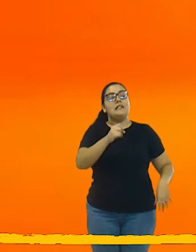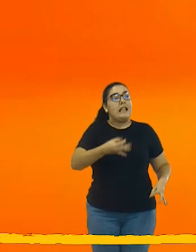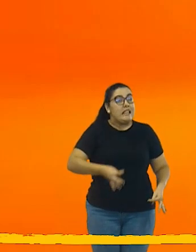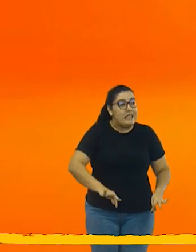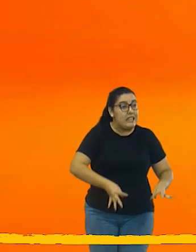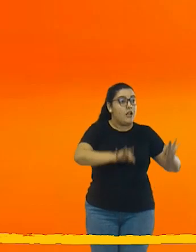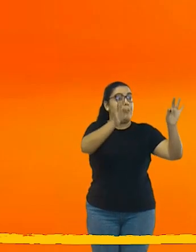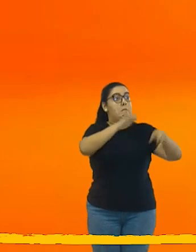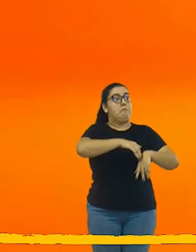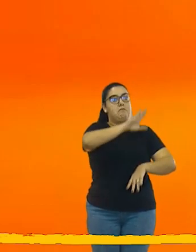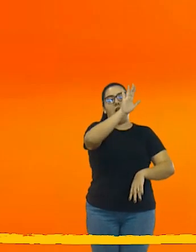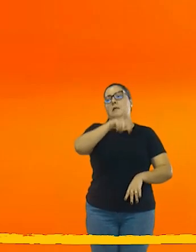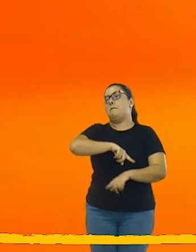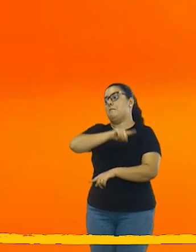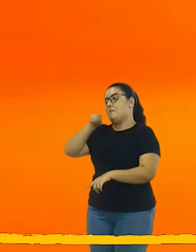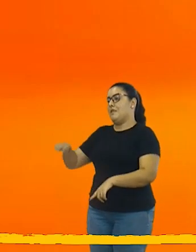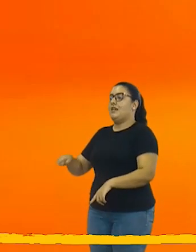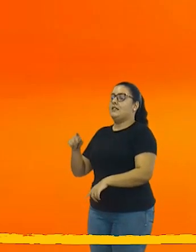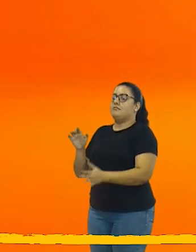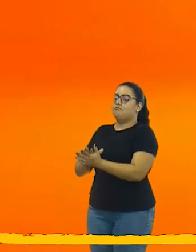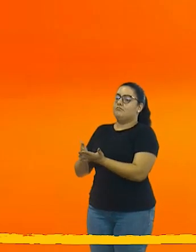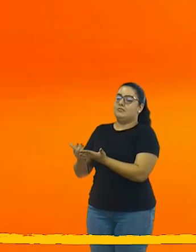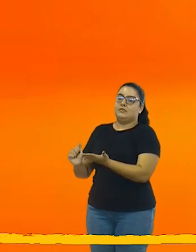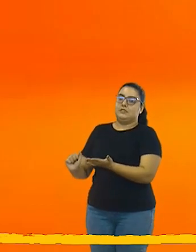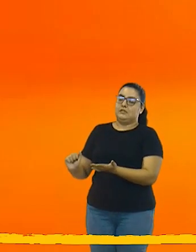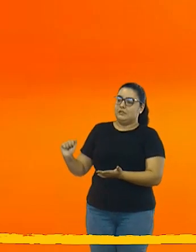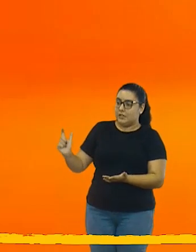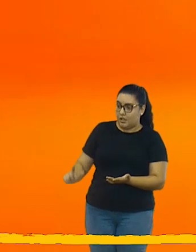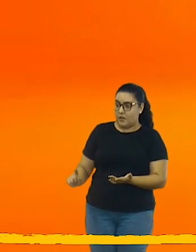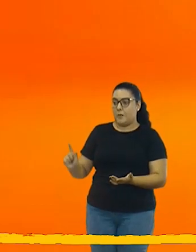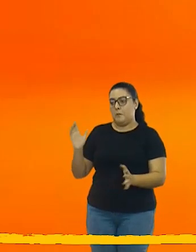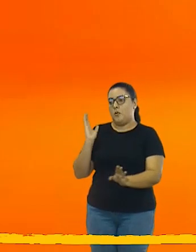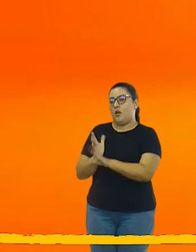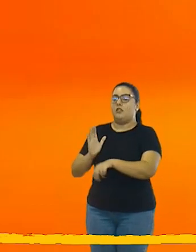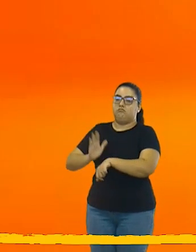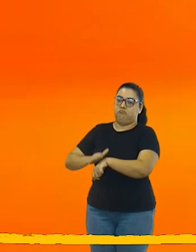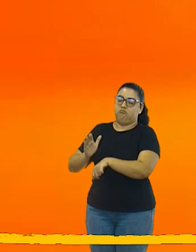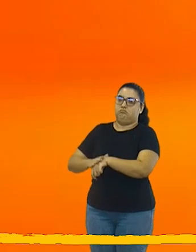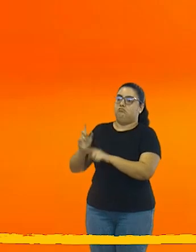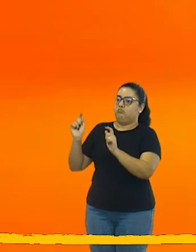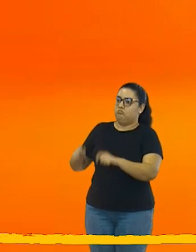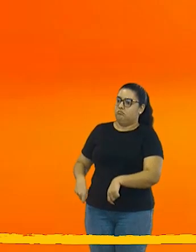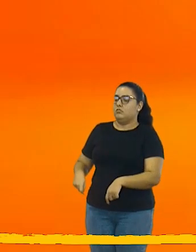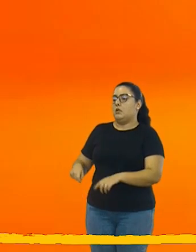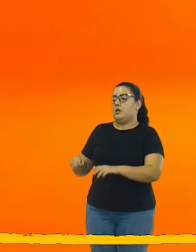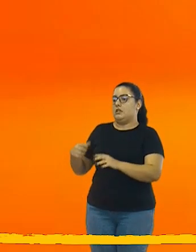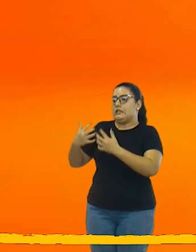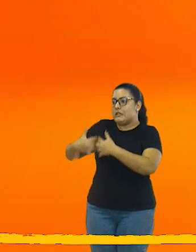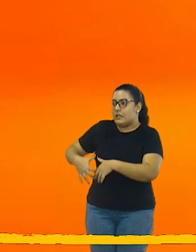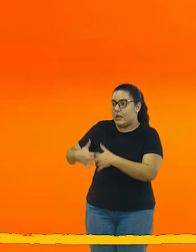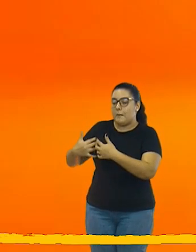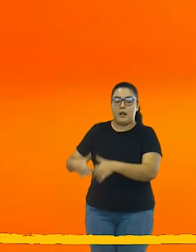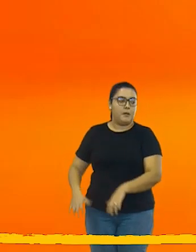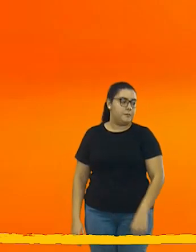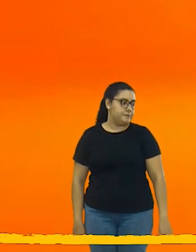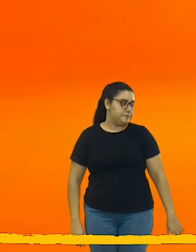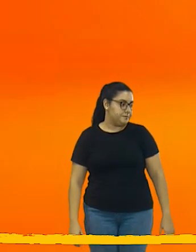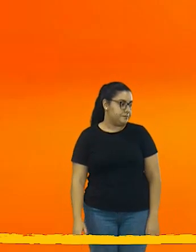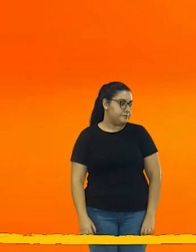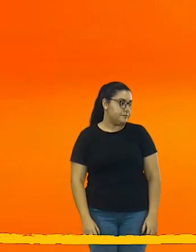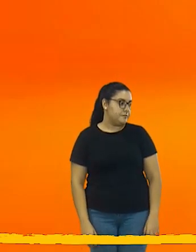modernização, maior a empregabilidade formalizada devido à capacitação do indivíduo para trabalhar com tais máquinas, tá?